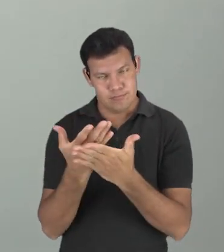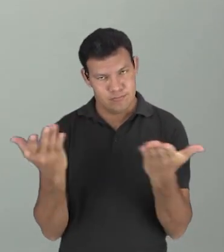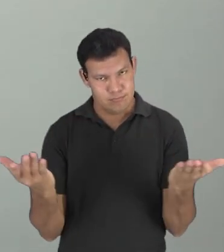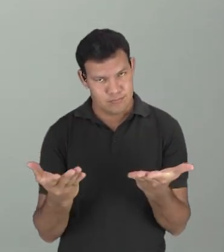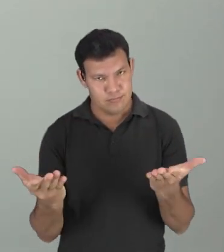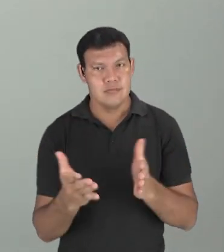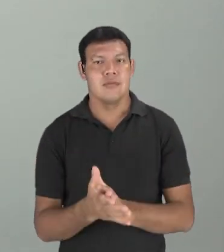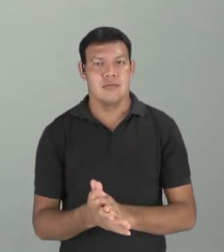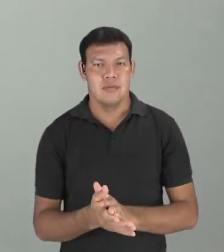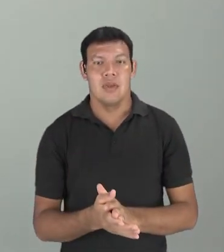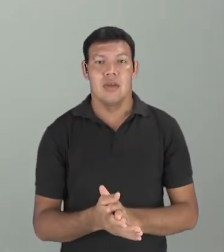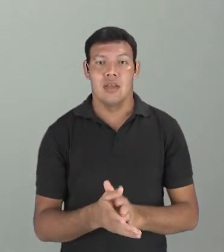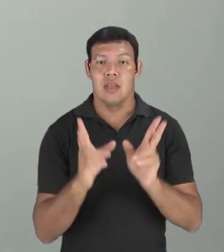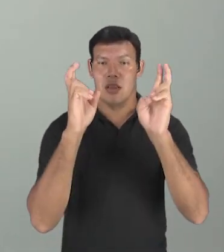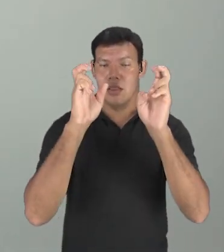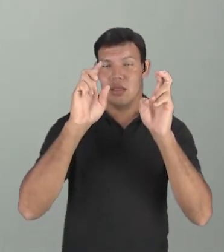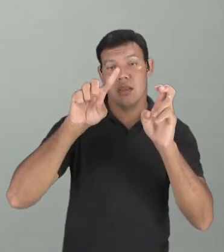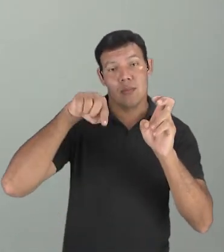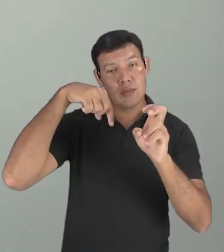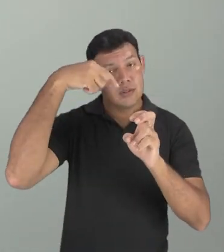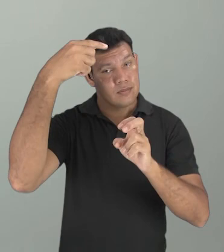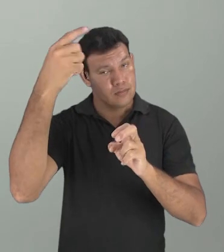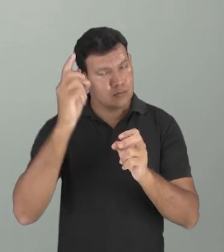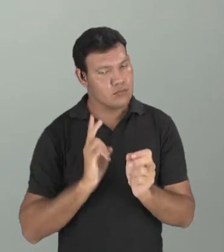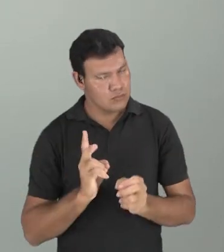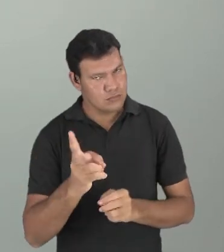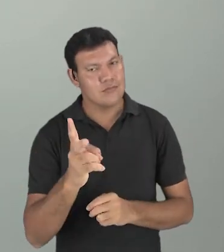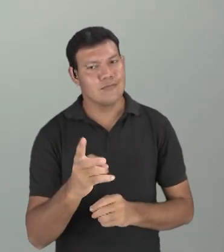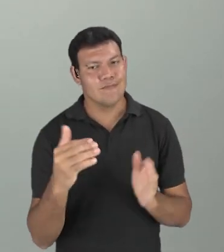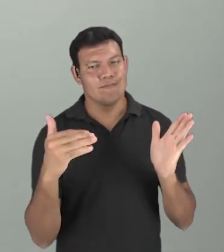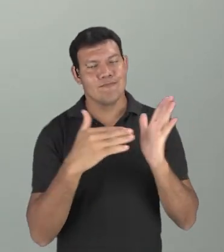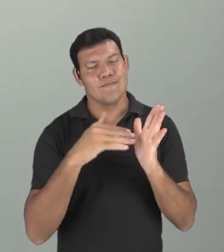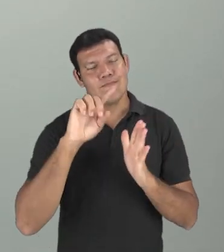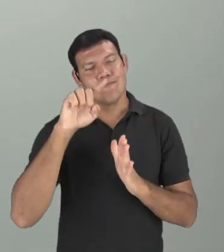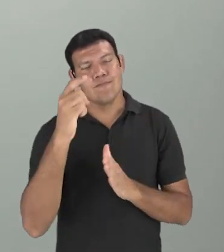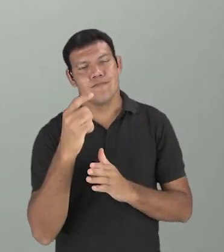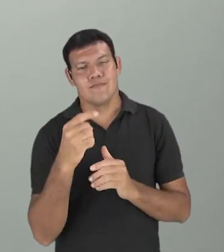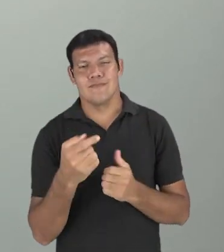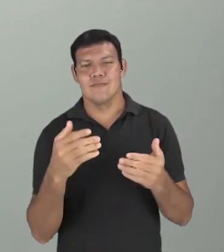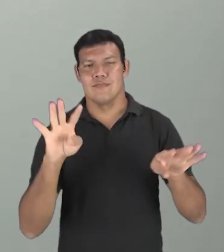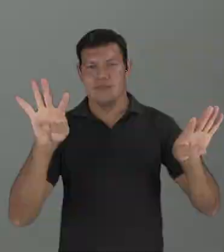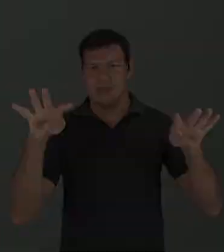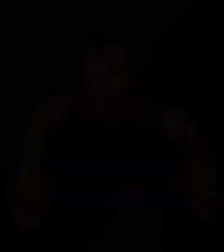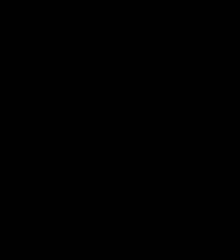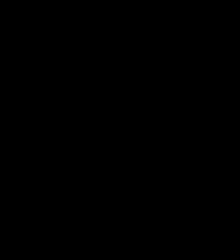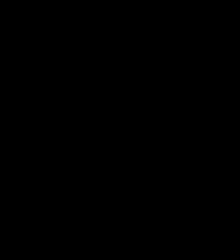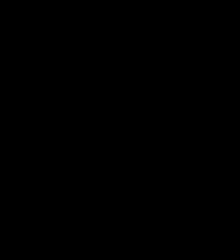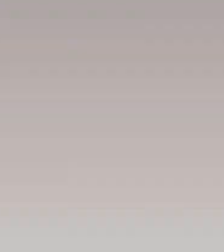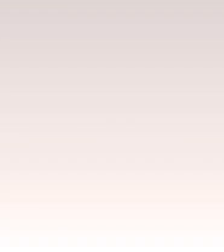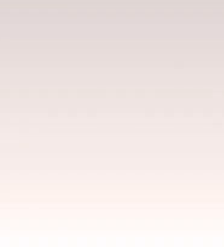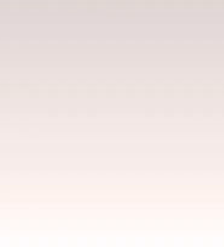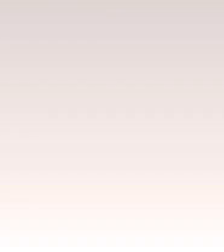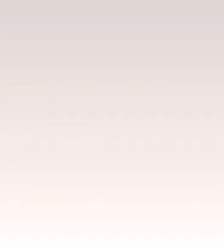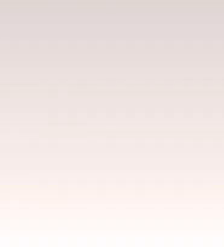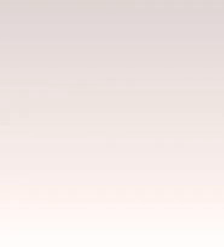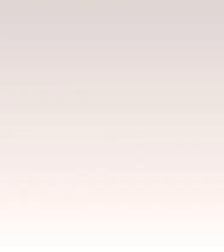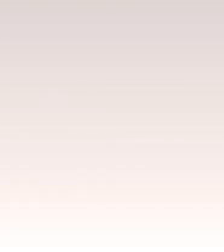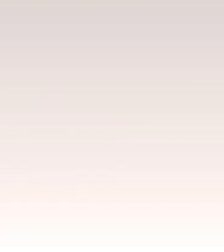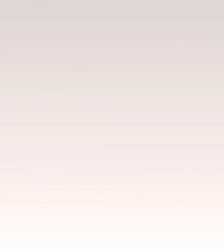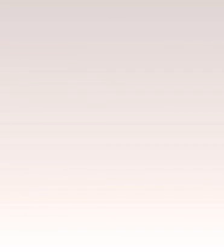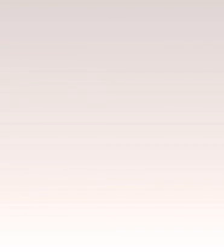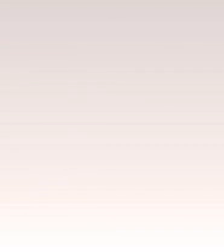também que eu trago para você, com algumas pinturas corporais. Olha que belíssimo o trabalho que essas mulheres